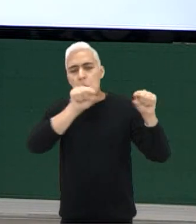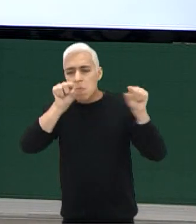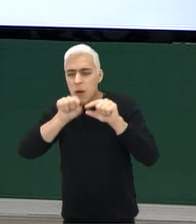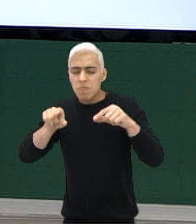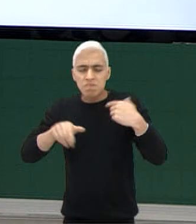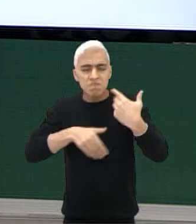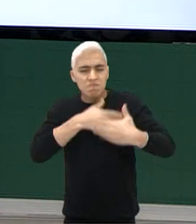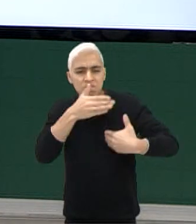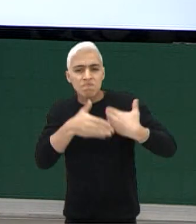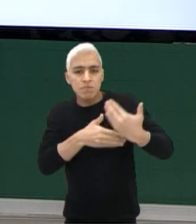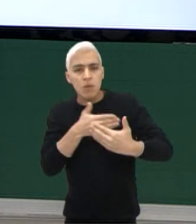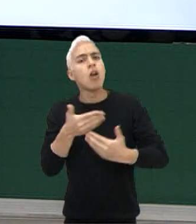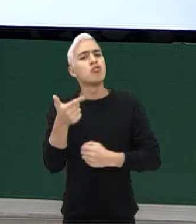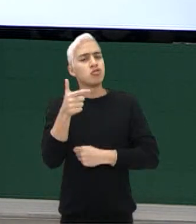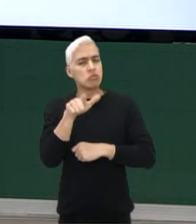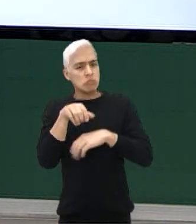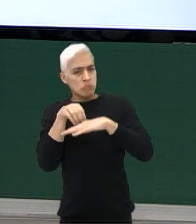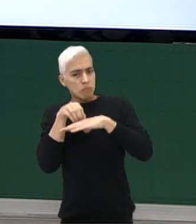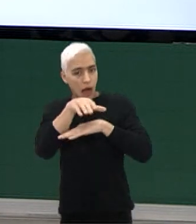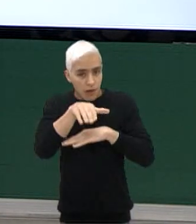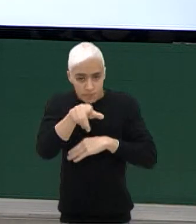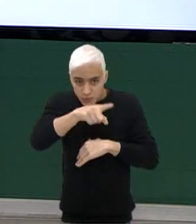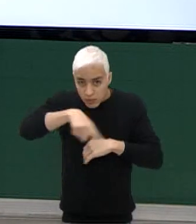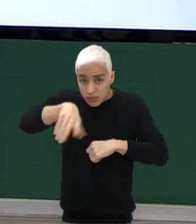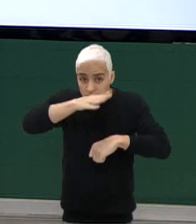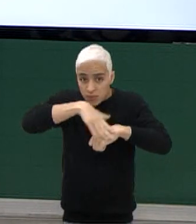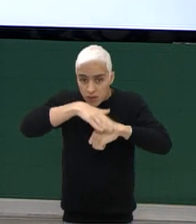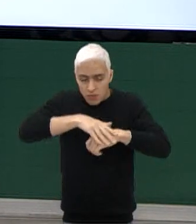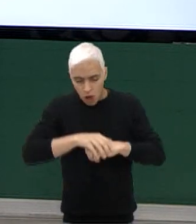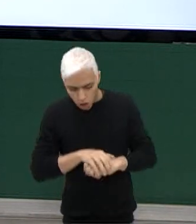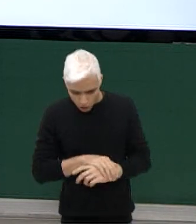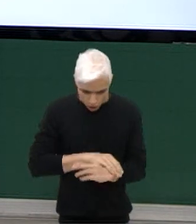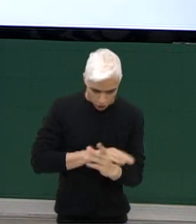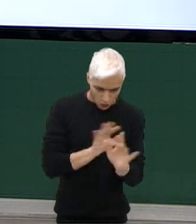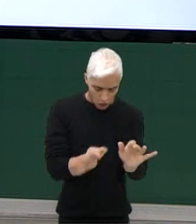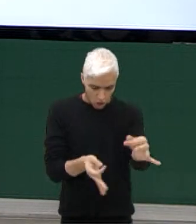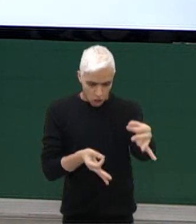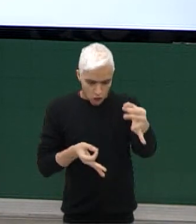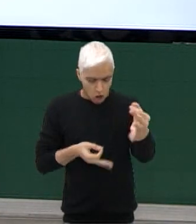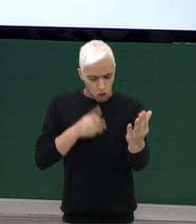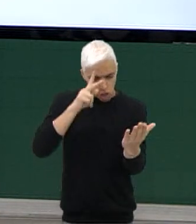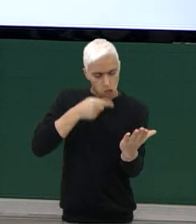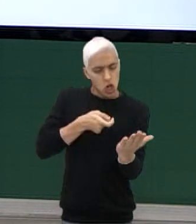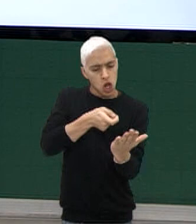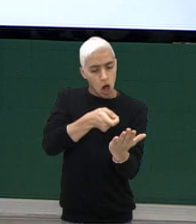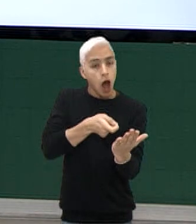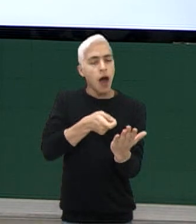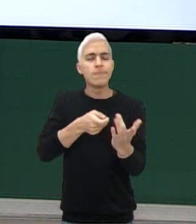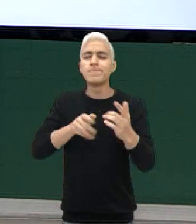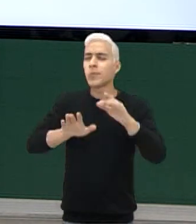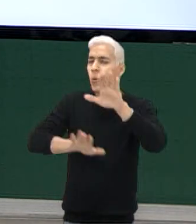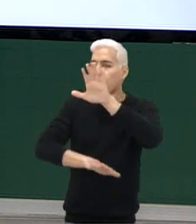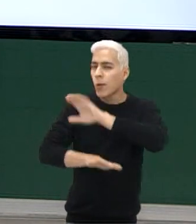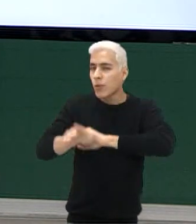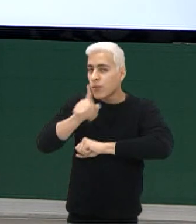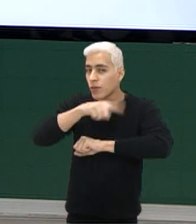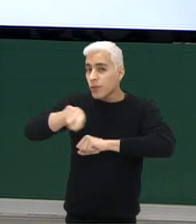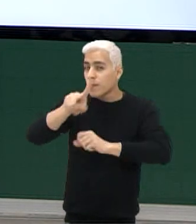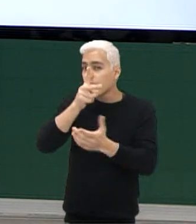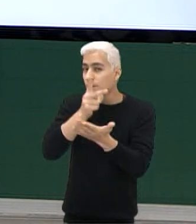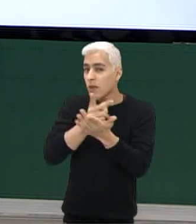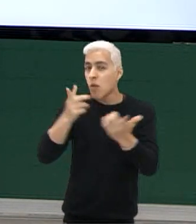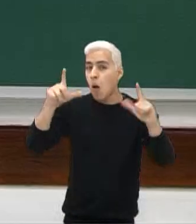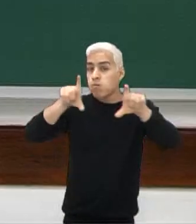volto a dizer para vocês, quando vocês forem fazer a produção de texto, muito cuidado para que no mesmo